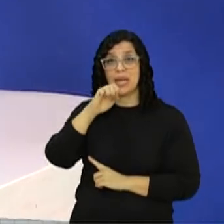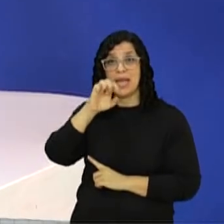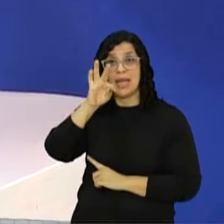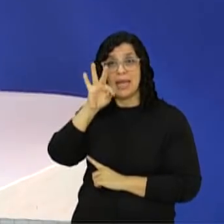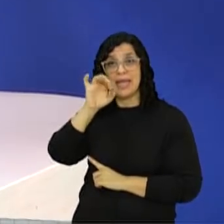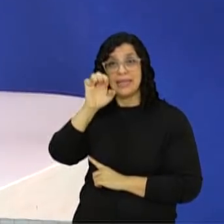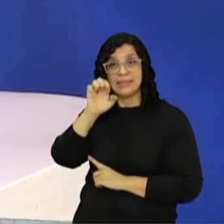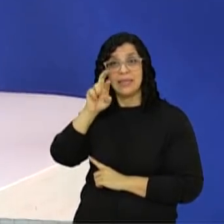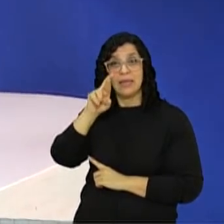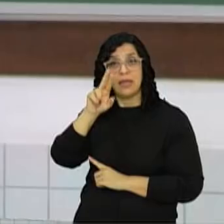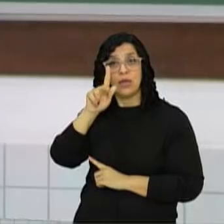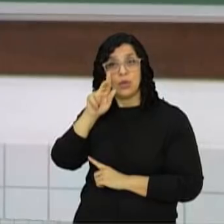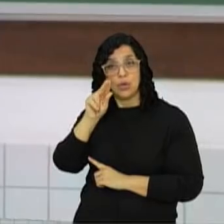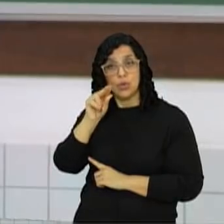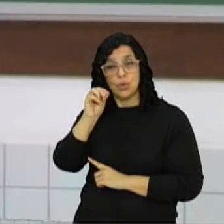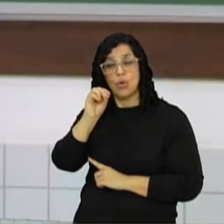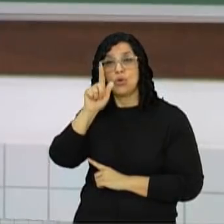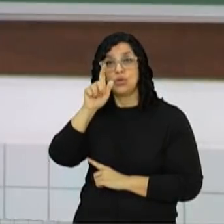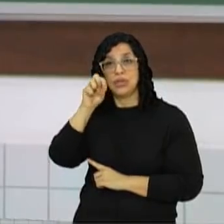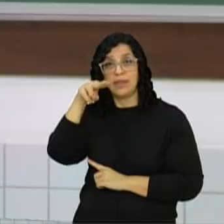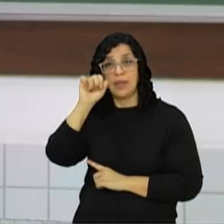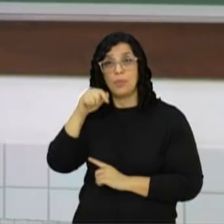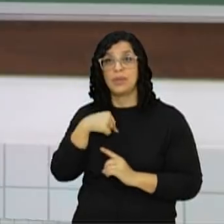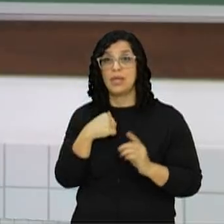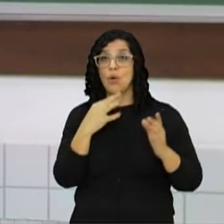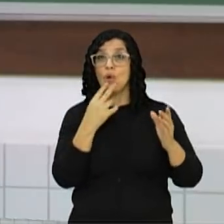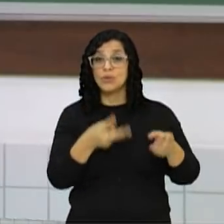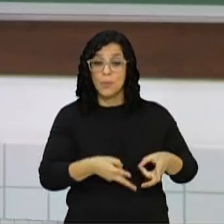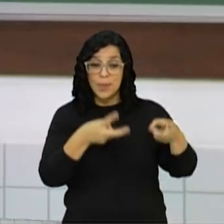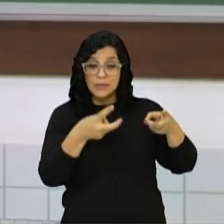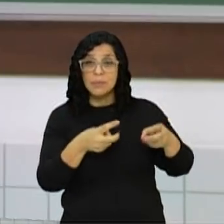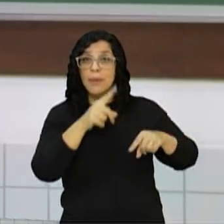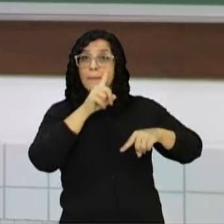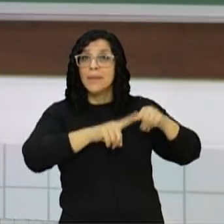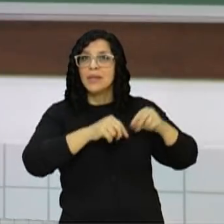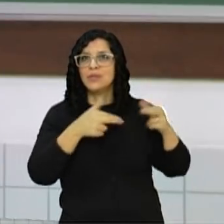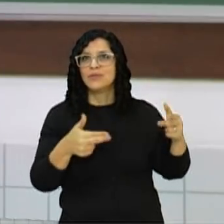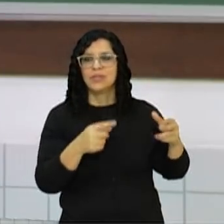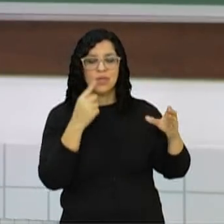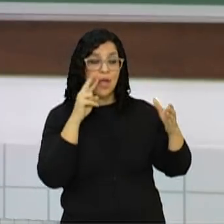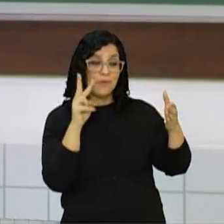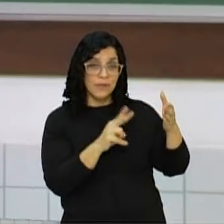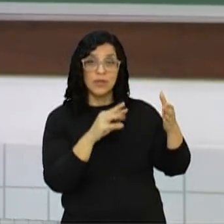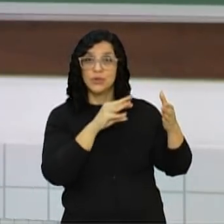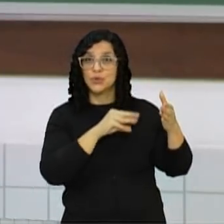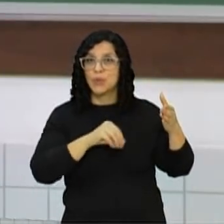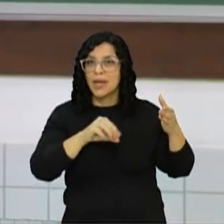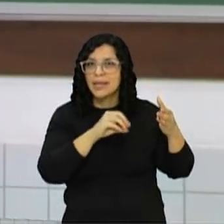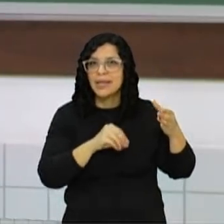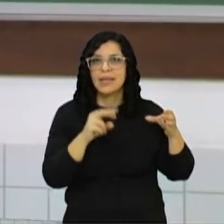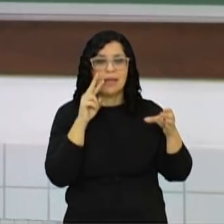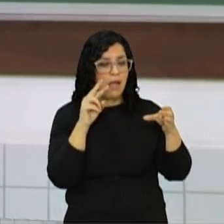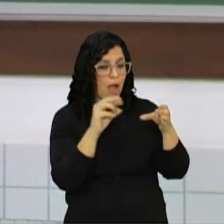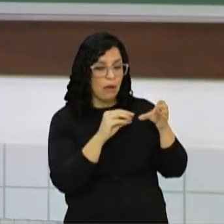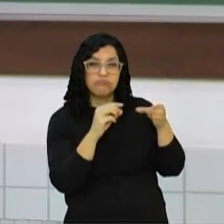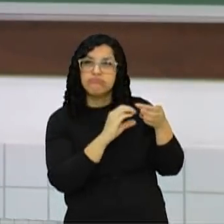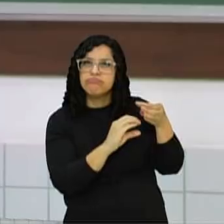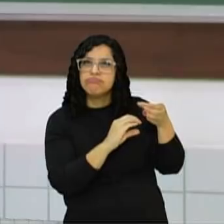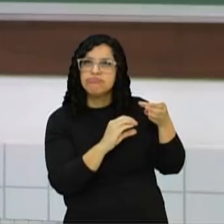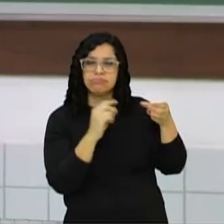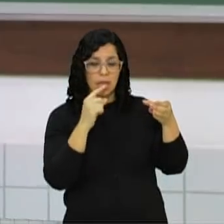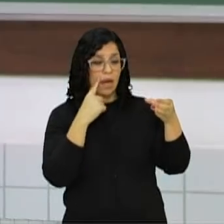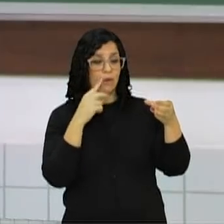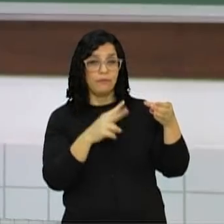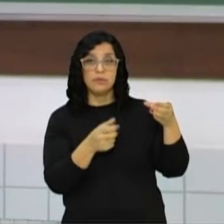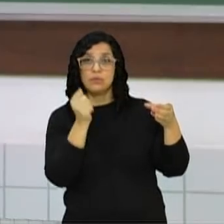Heterogênea, que eu tenho fases diferentes. Eu consigo ver a areia e eu consigo perceber o que é sal, eu